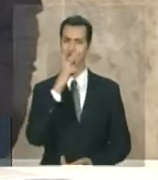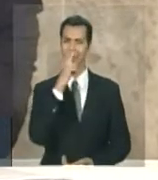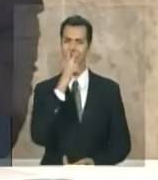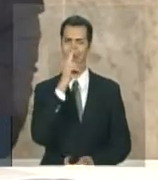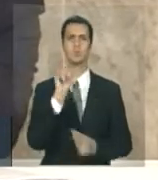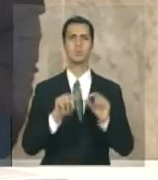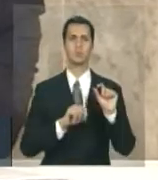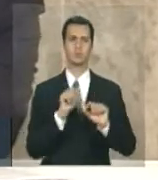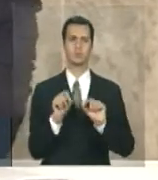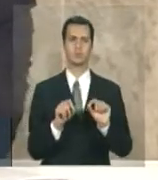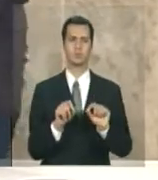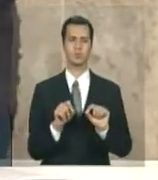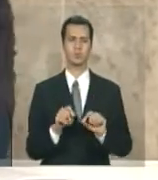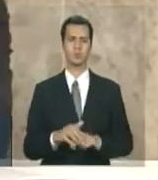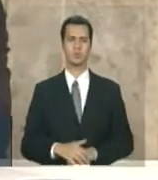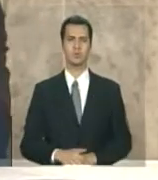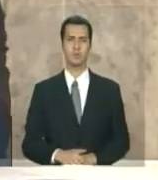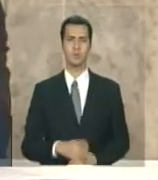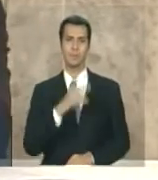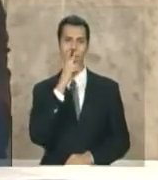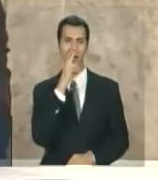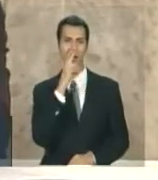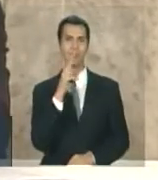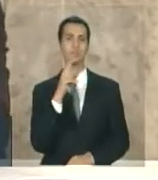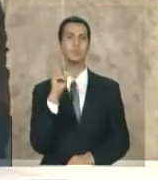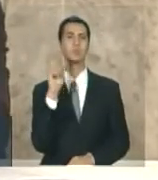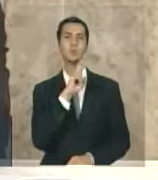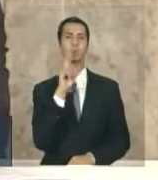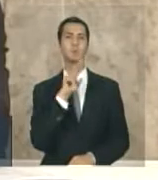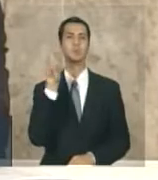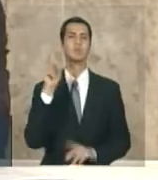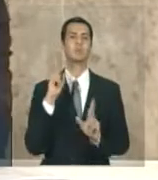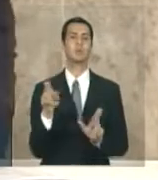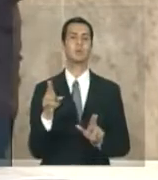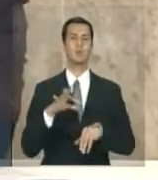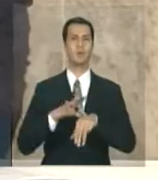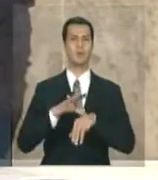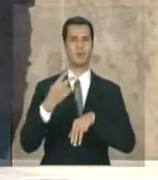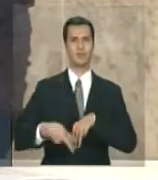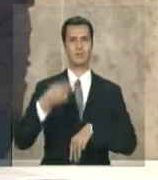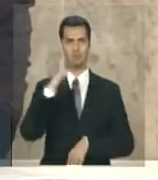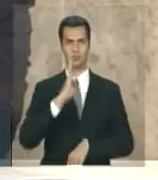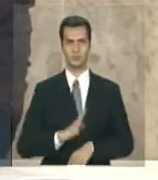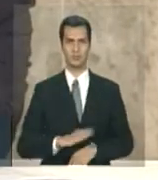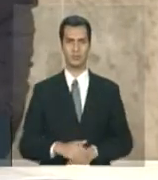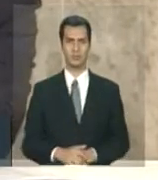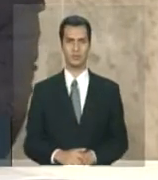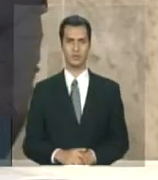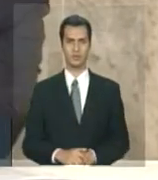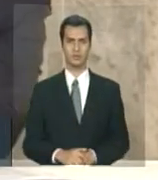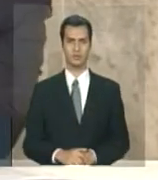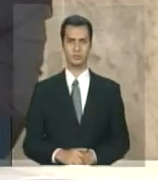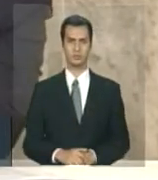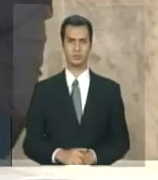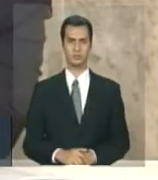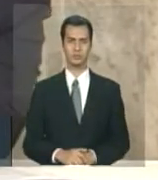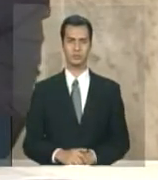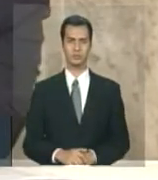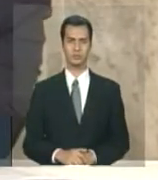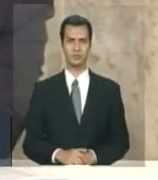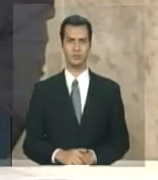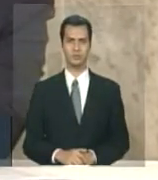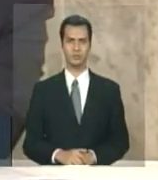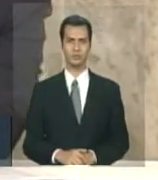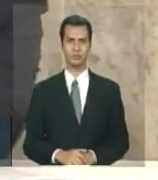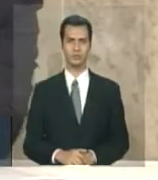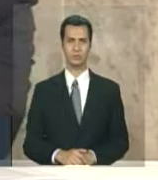a posição da Rússia no que diz respeito à carne brasileira. Nós estamos, a mesma carne suína que